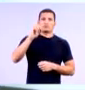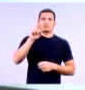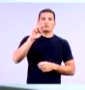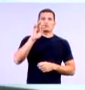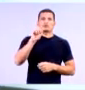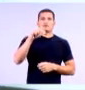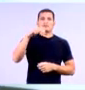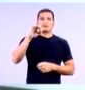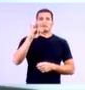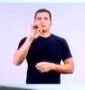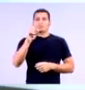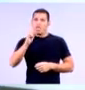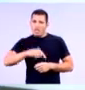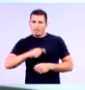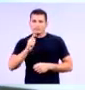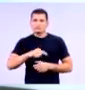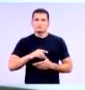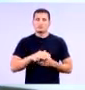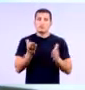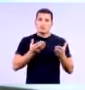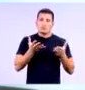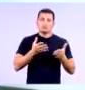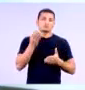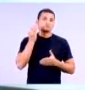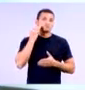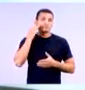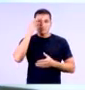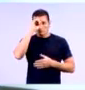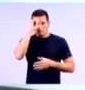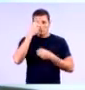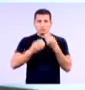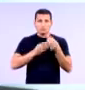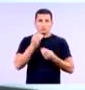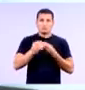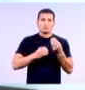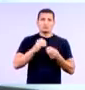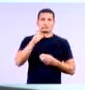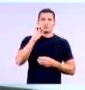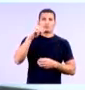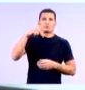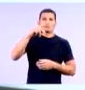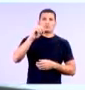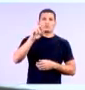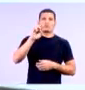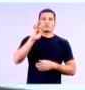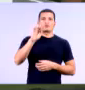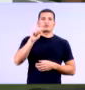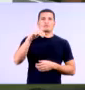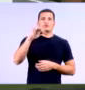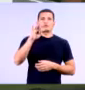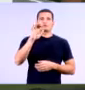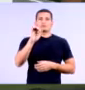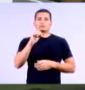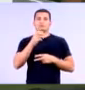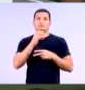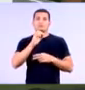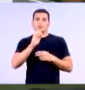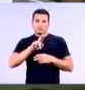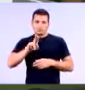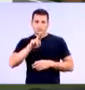nós vamos aprender como definir esses comportamentos em Java. Legal, né, professora? Muito